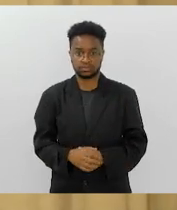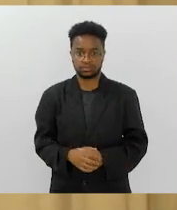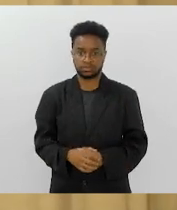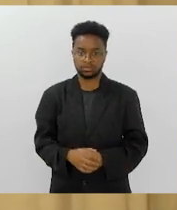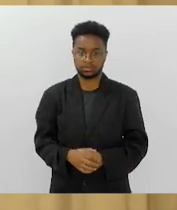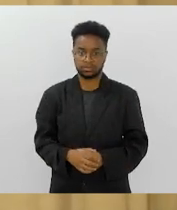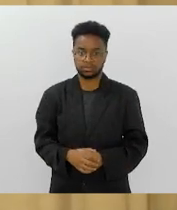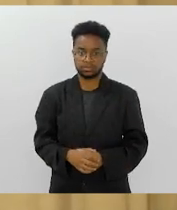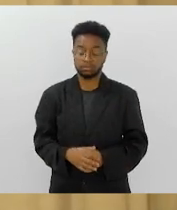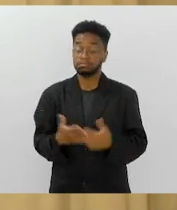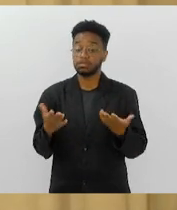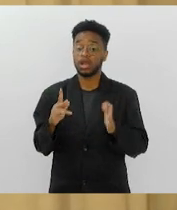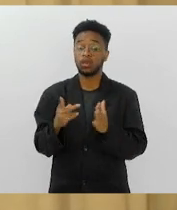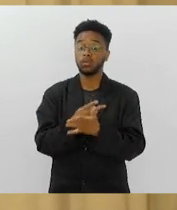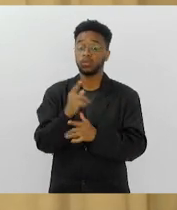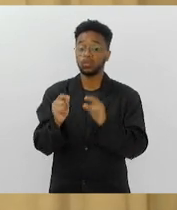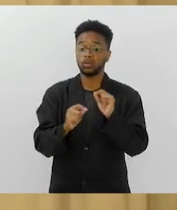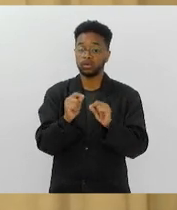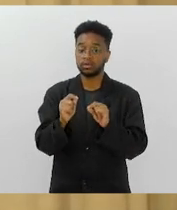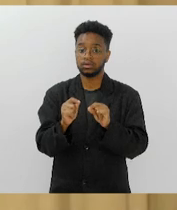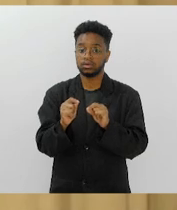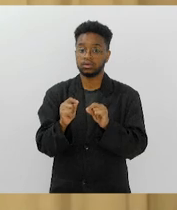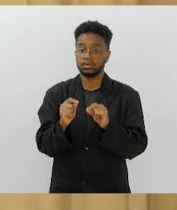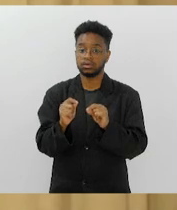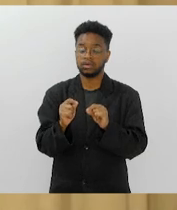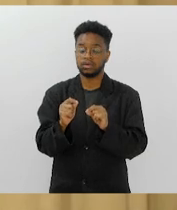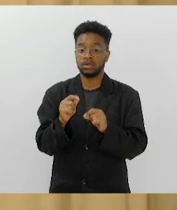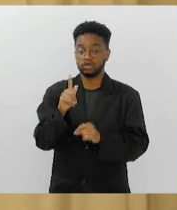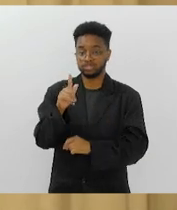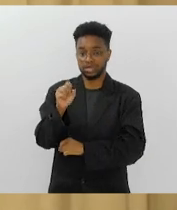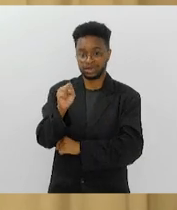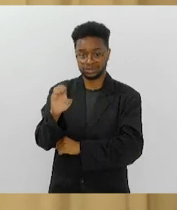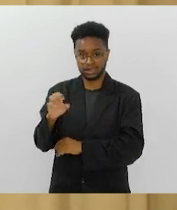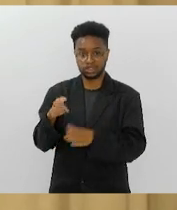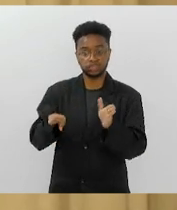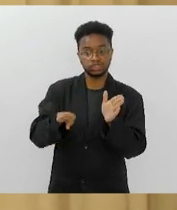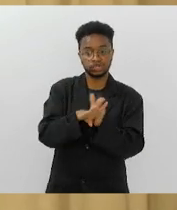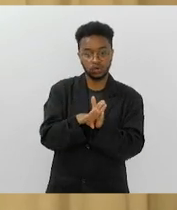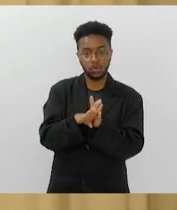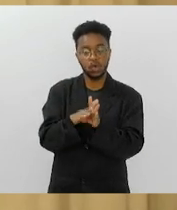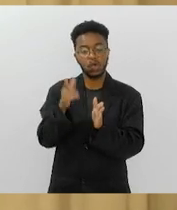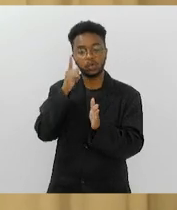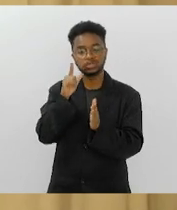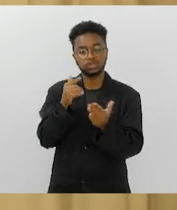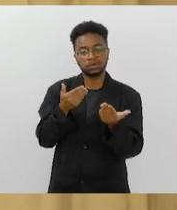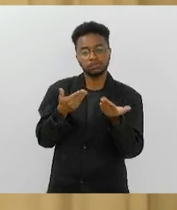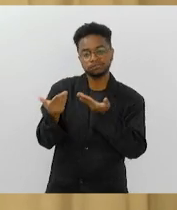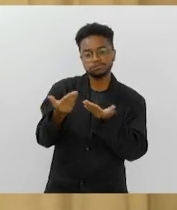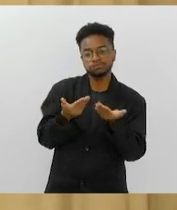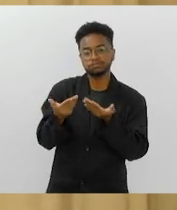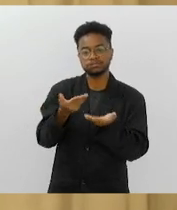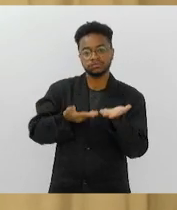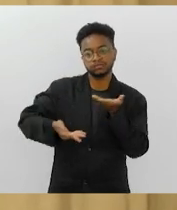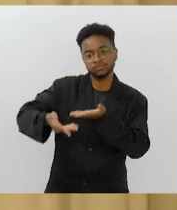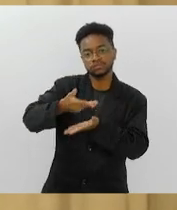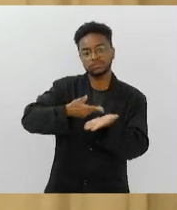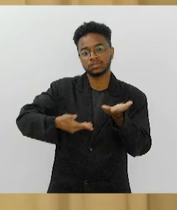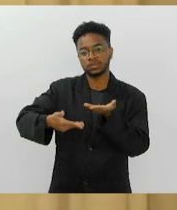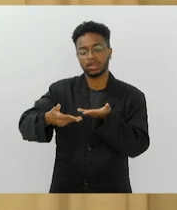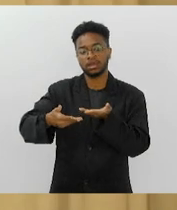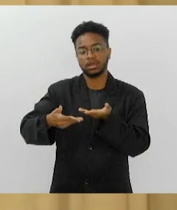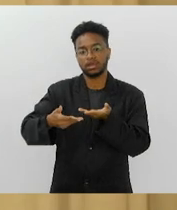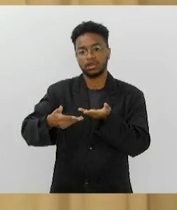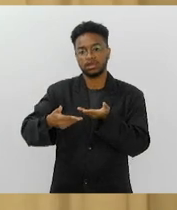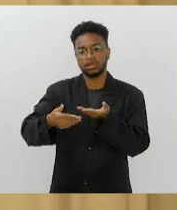E aí o que foi que aconteceu? A viatura do GSE chegou e triangulou essa situação com uma